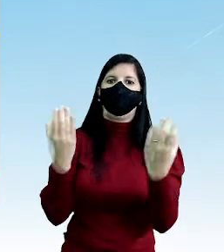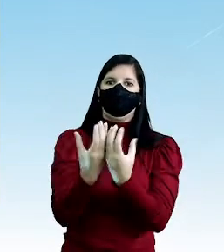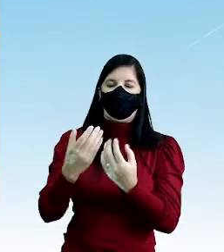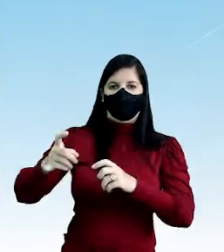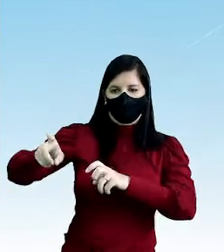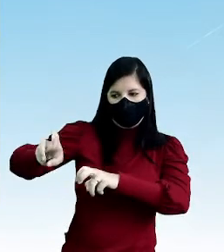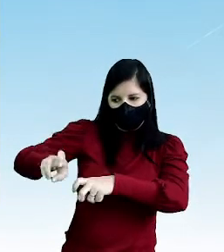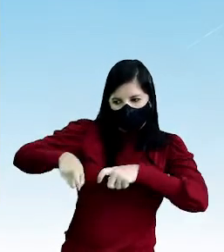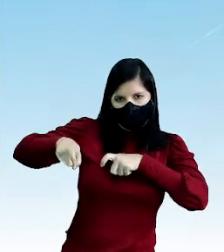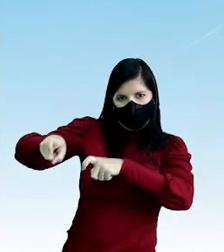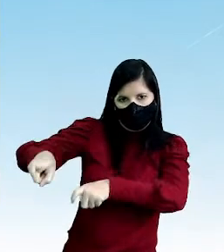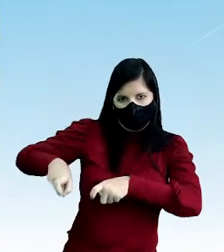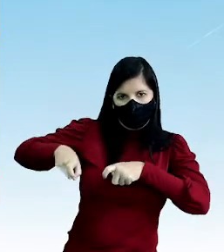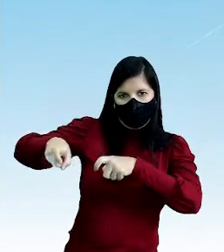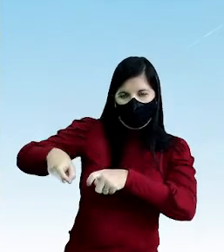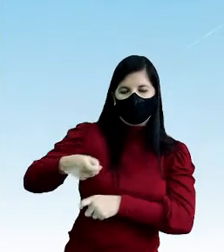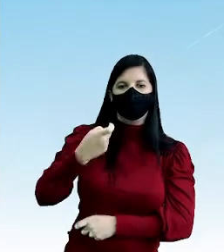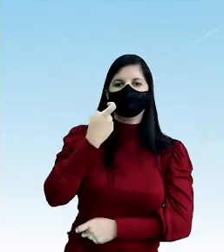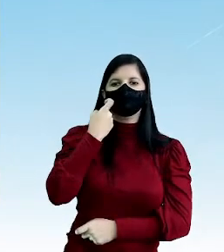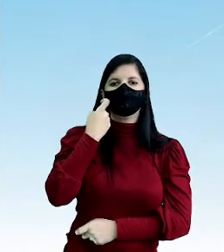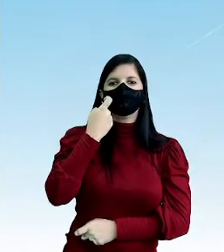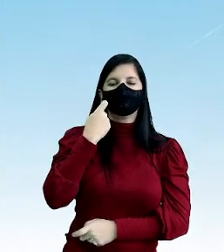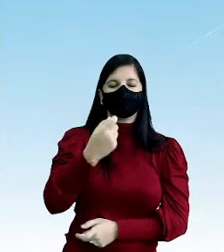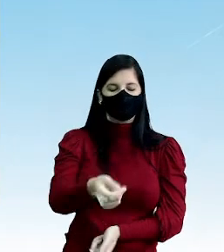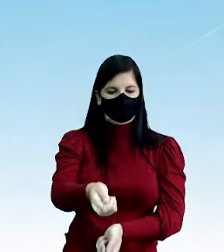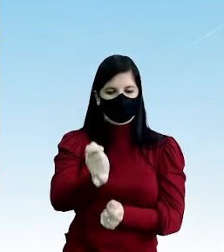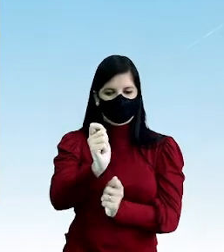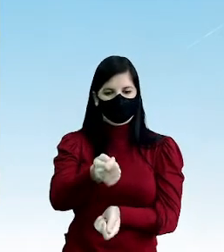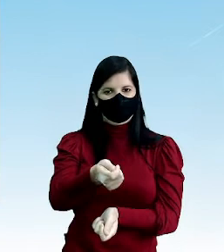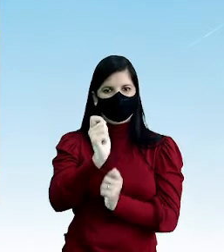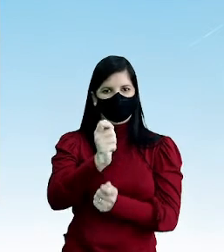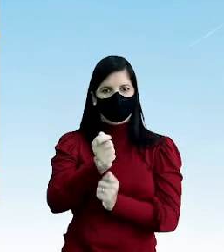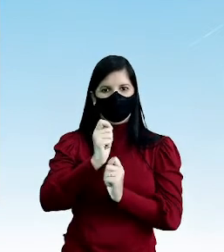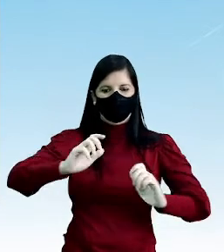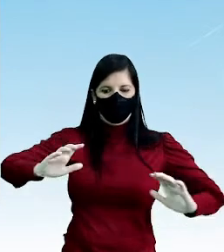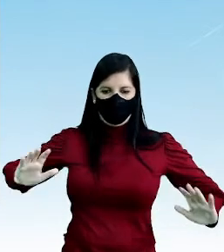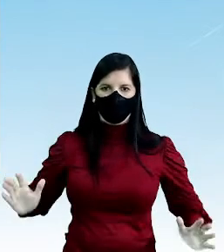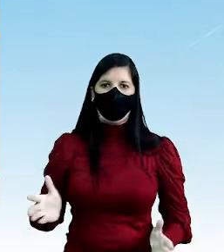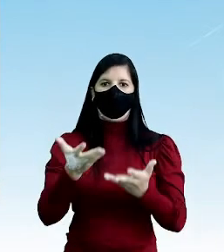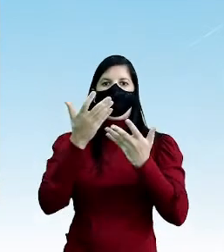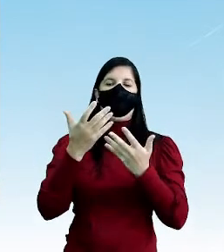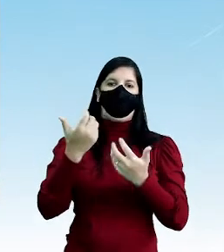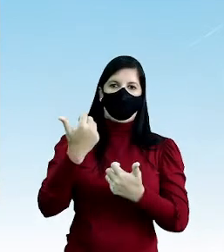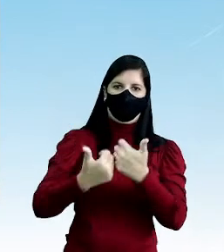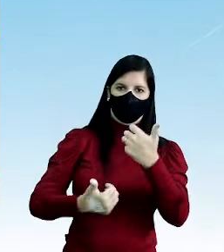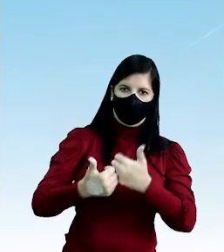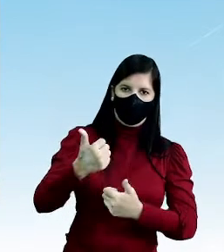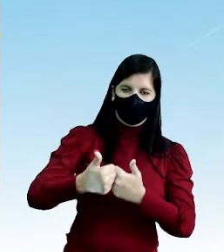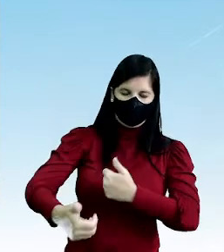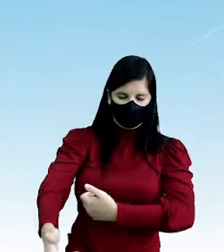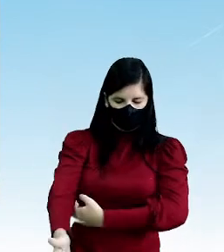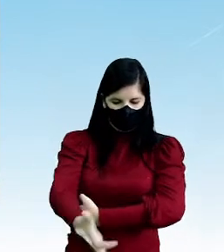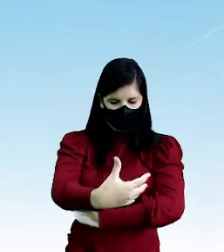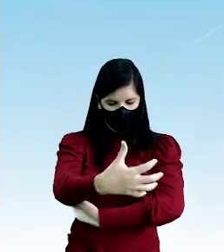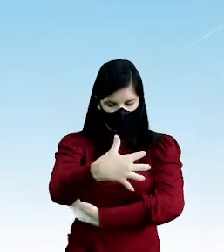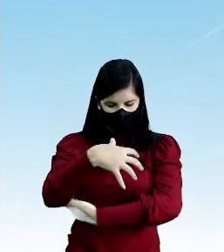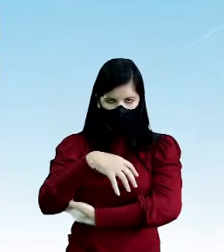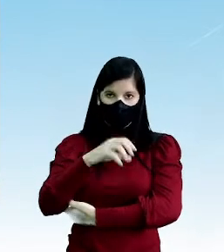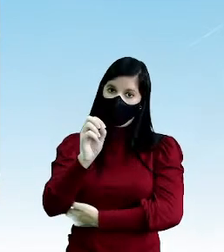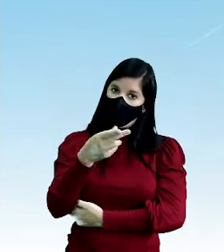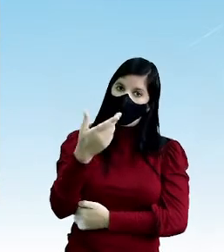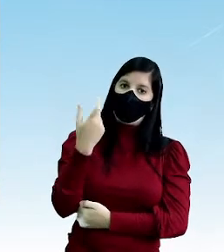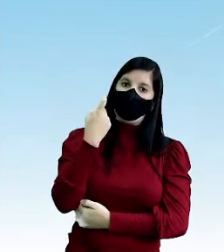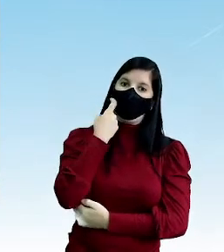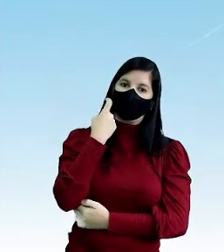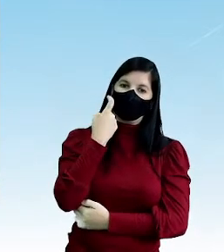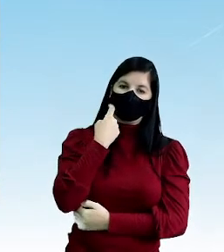agrícolas e de pescadores, geralmente para comemorar a colheita do arroz ou a pesca, né? Como eu falei para vocês, então cada cultura